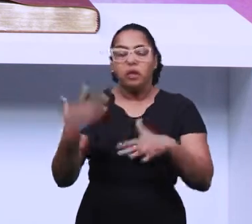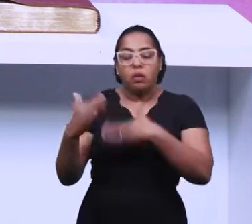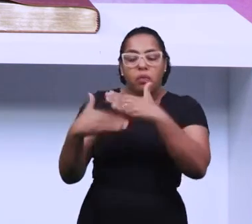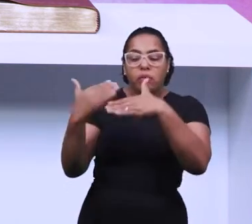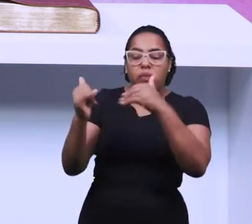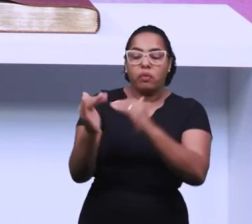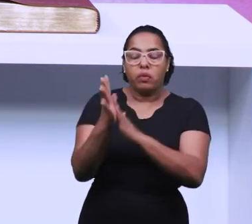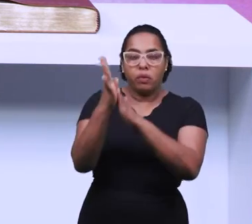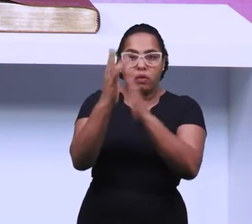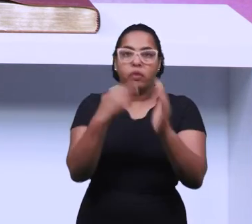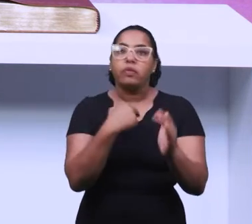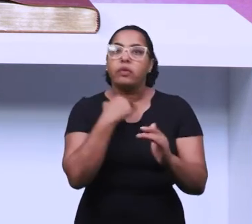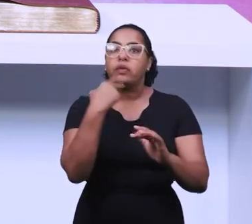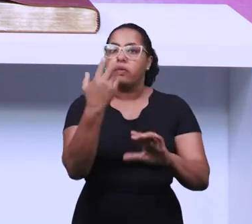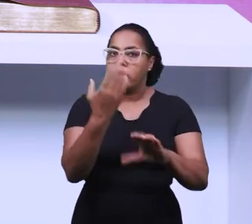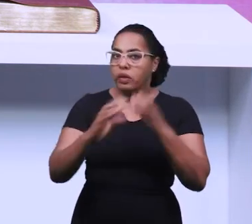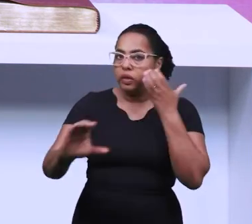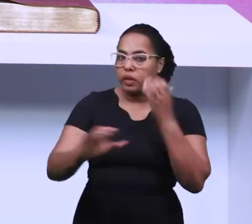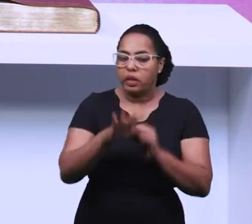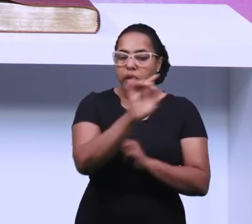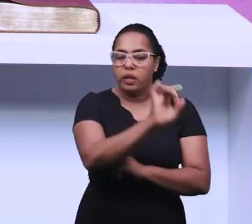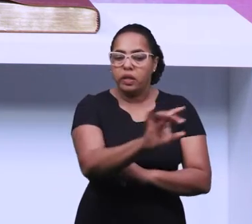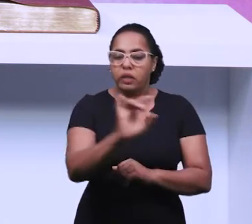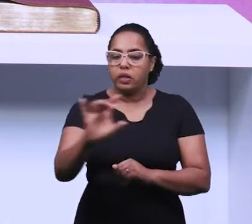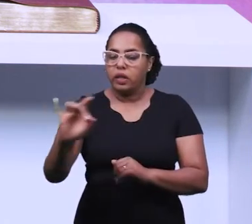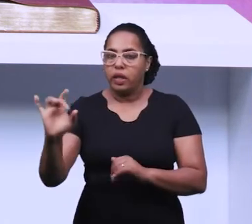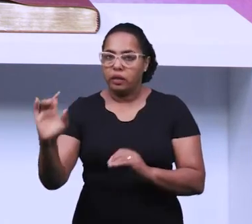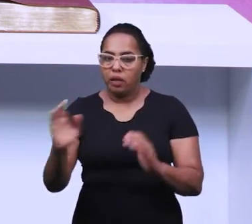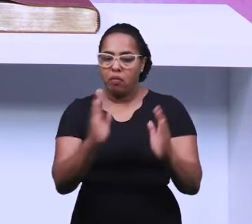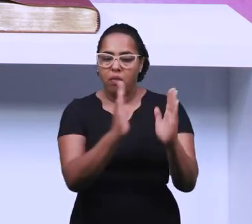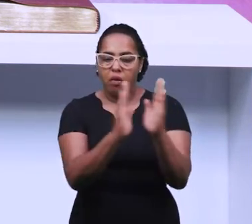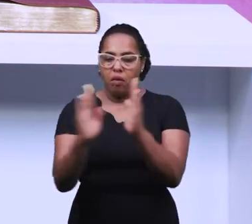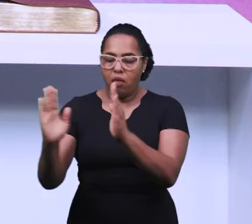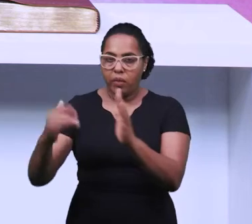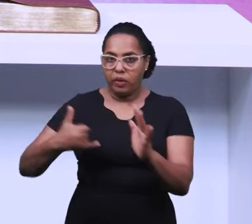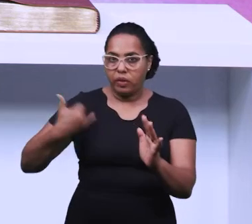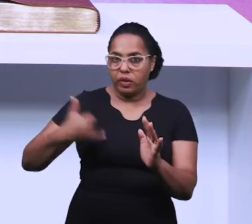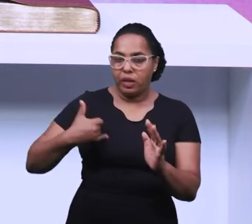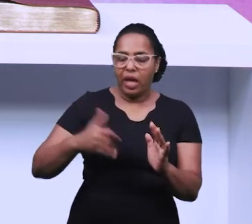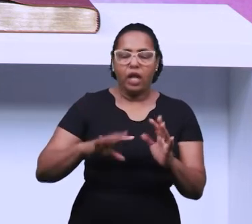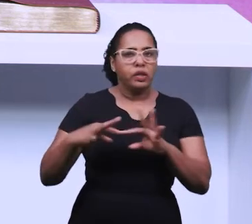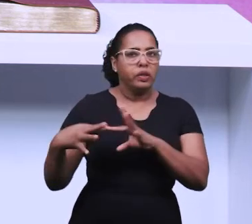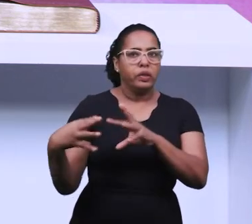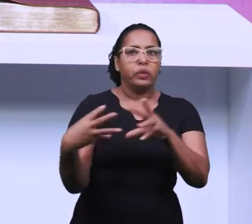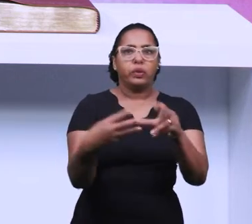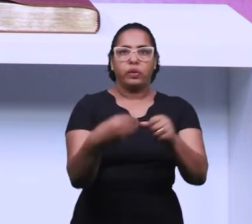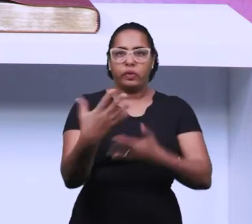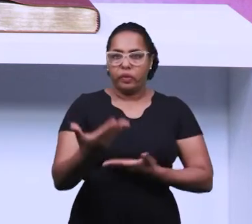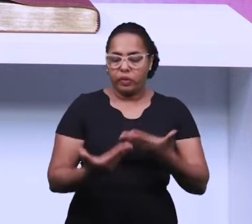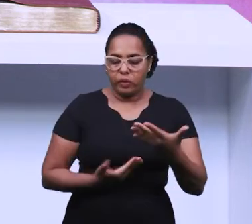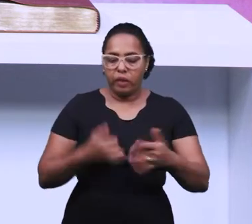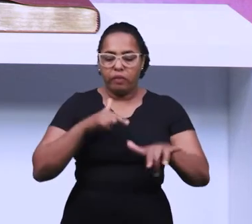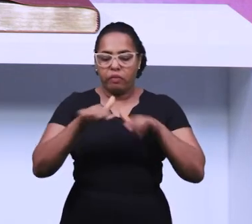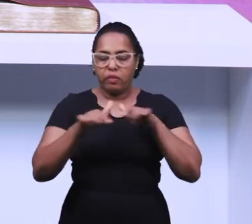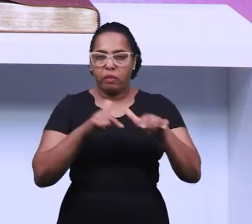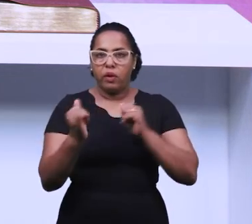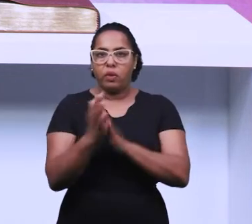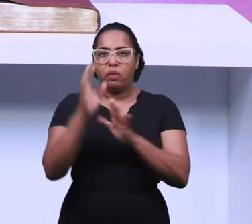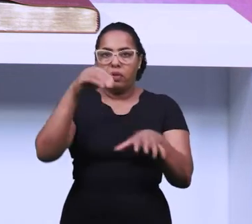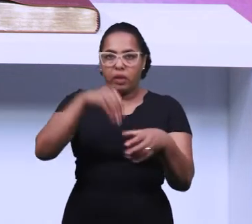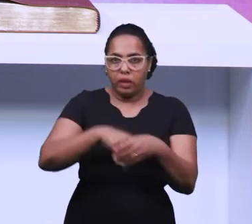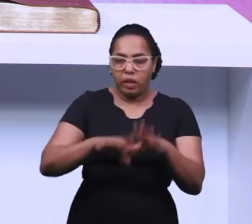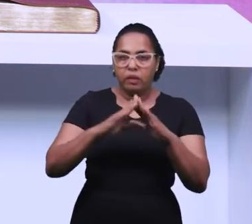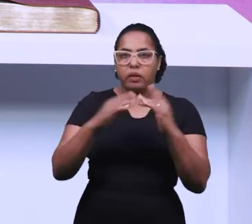para desenvolver o louvor, para desenvolver a voz cantada de cada uma dessas fases, todos os irmãos que trabalham